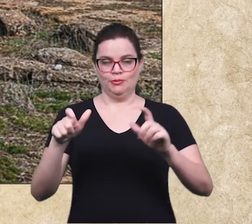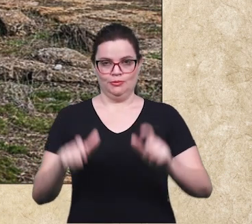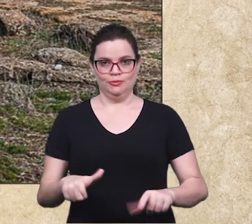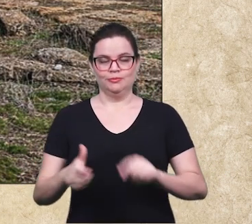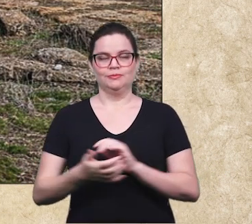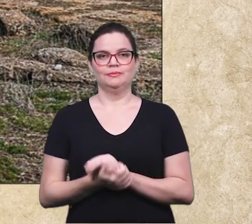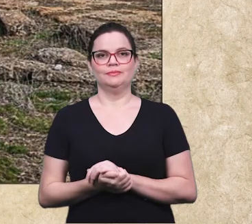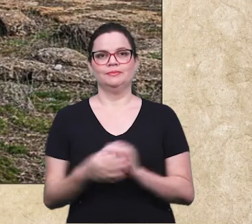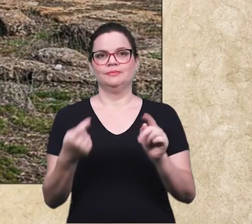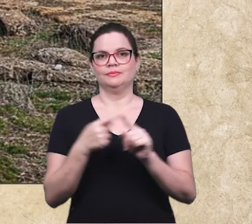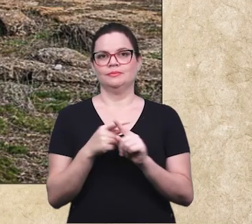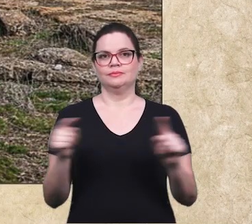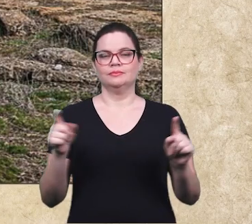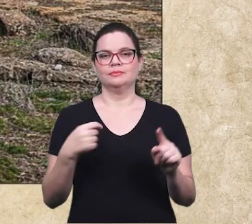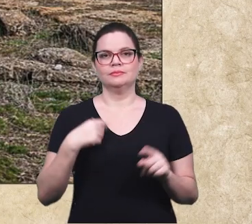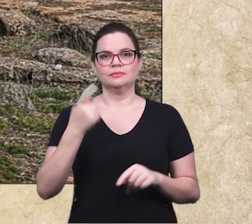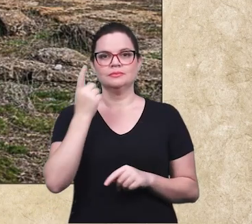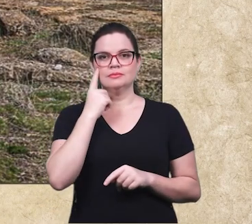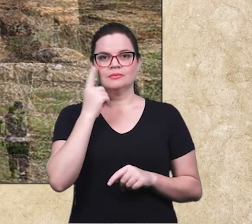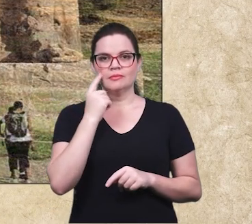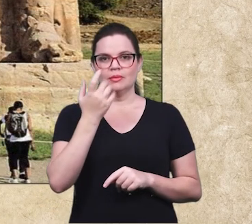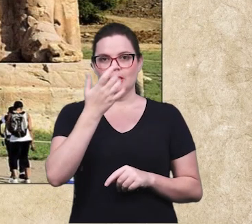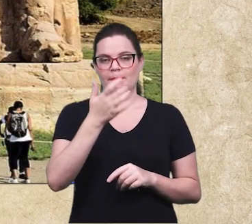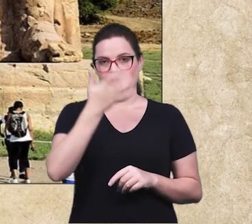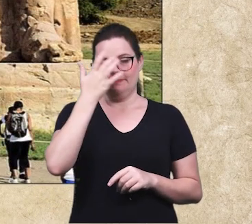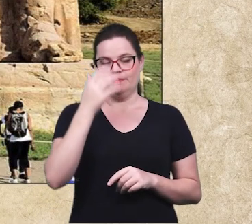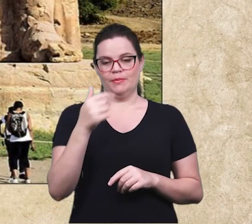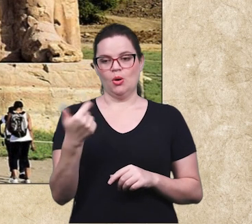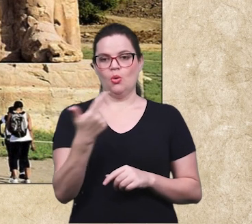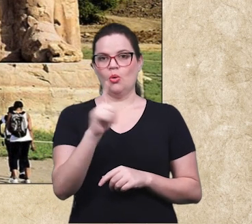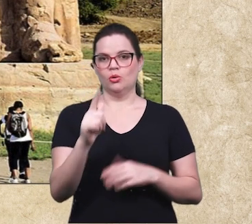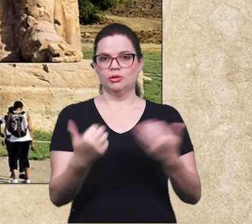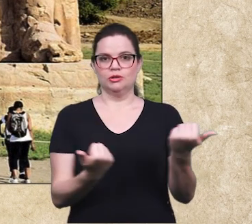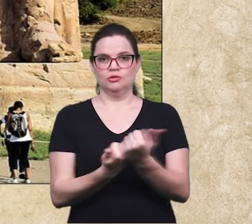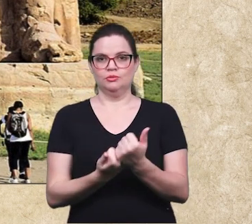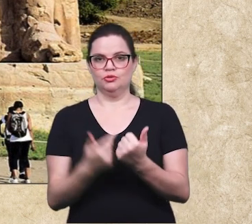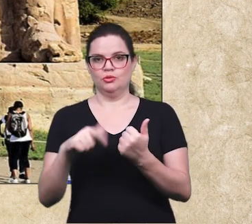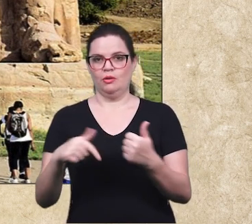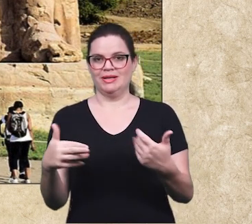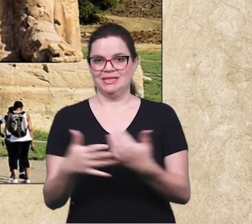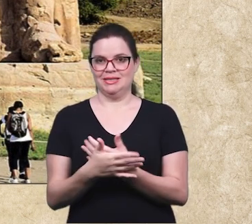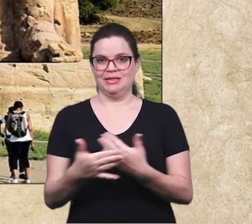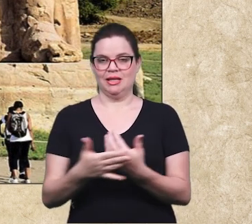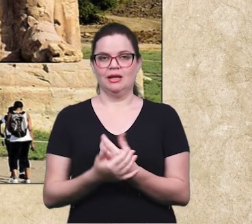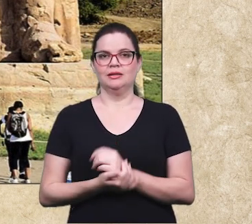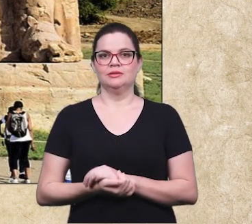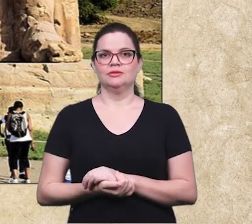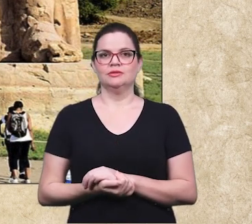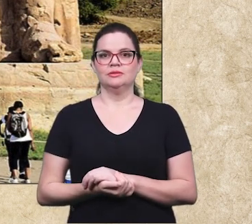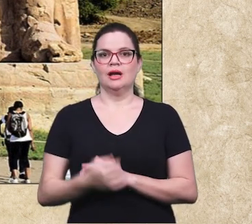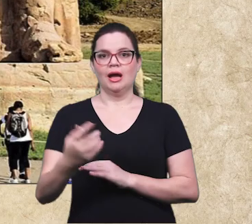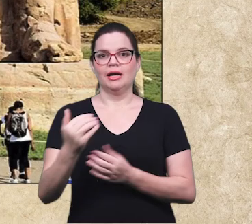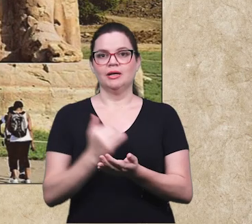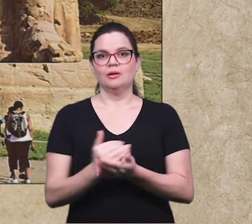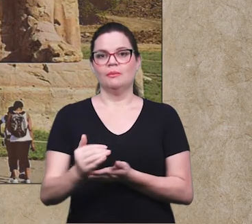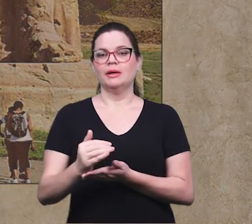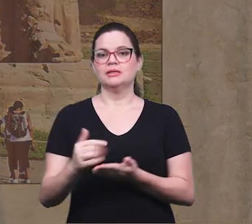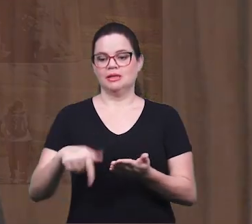Então, a cidade que substitui Colossos como importância na região passa a ser